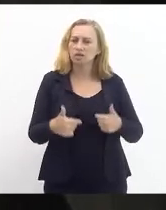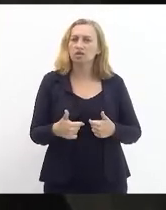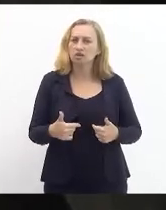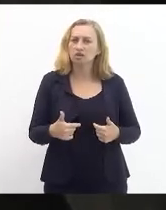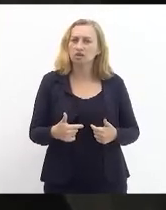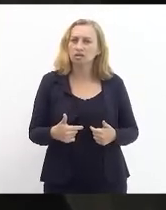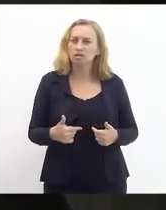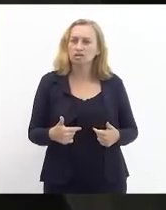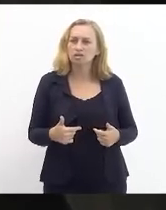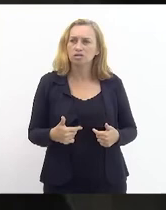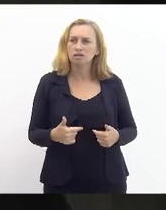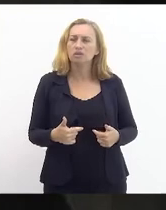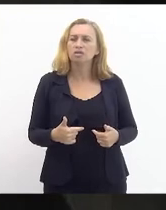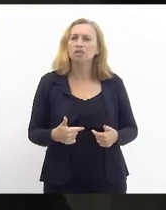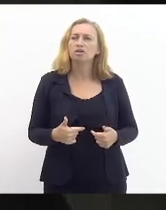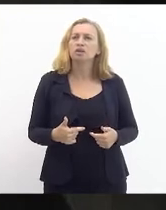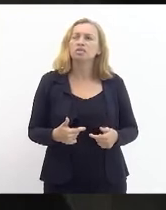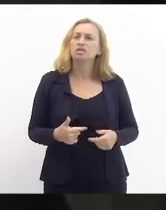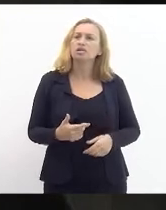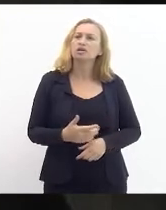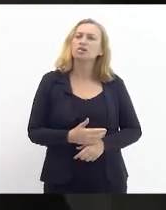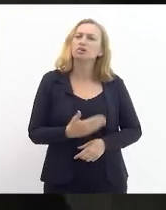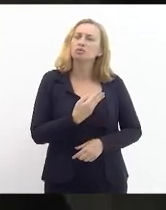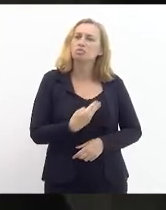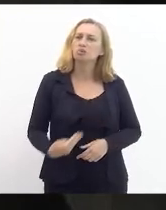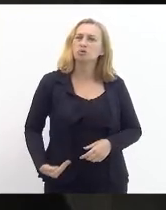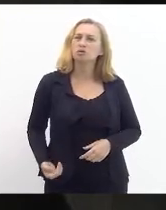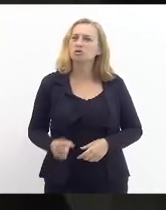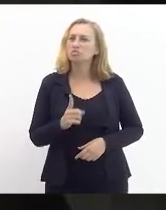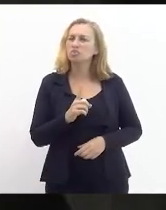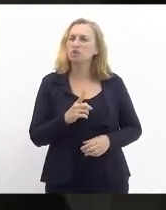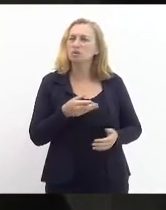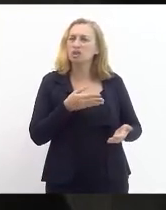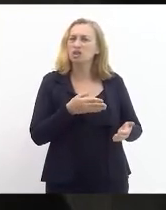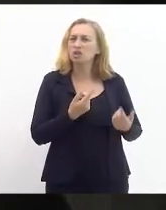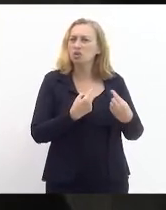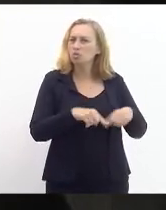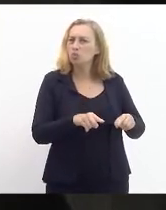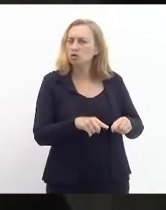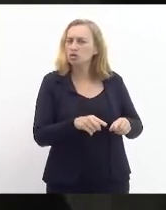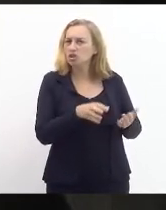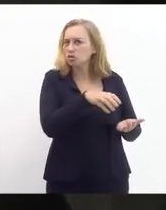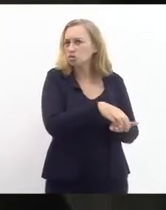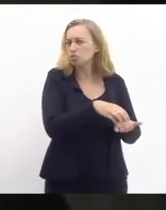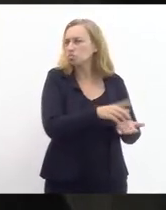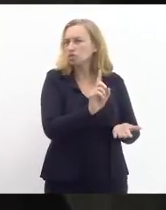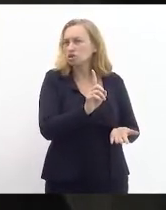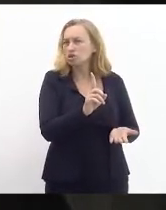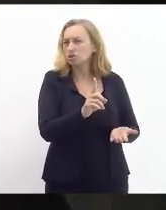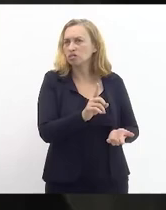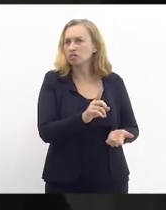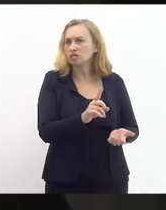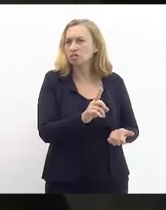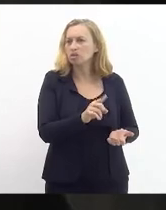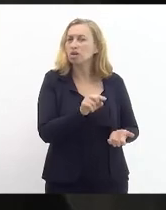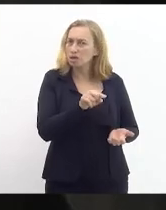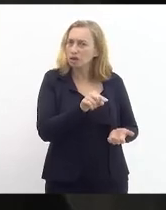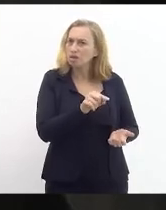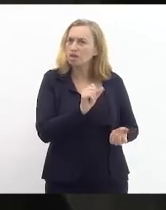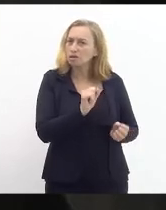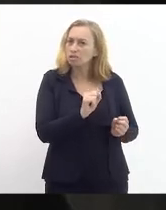pública quando a gente fala de uma ação civil pública não é para fustigar os órgãos não os órgãos não Talvez os homens até